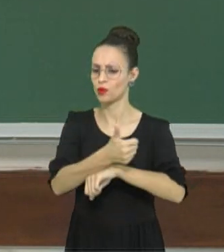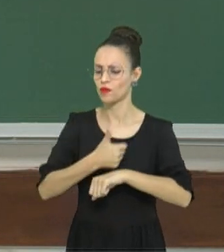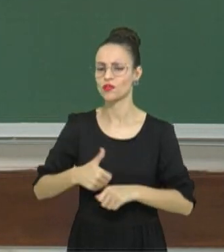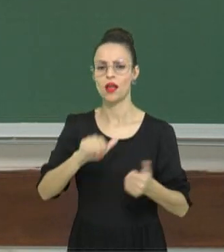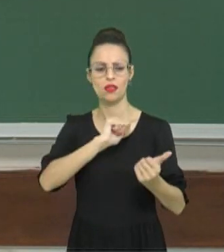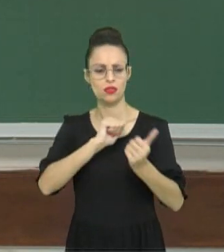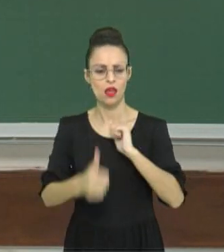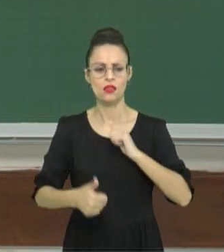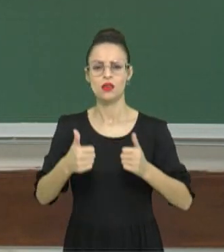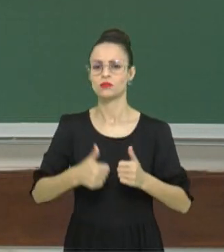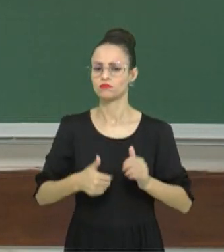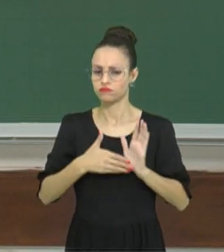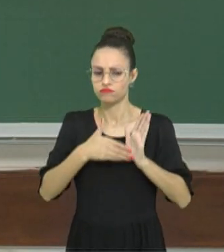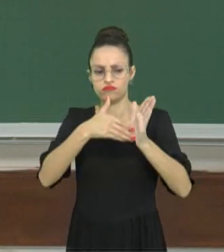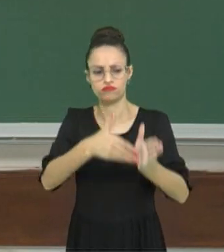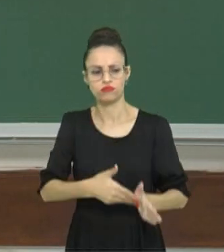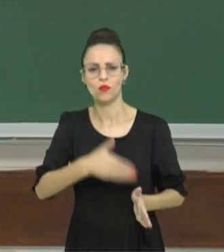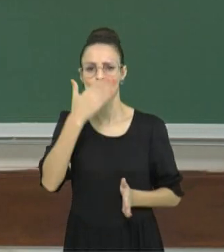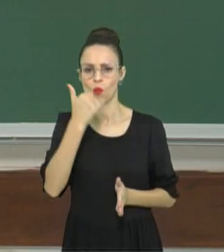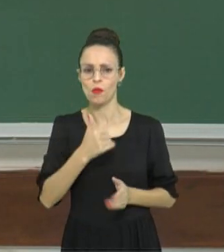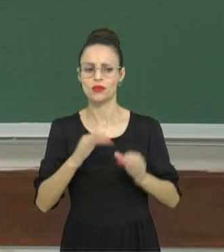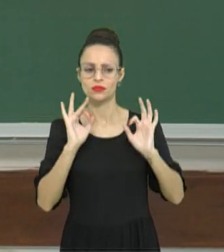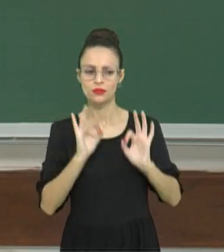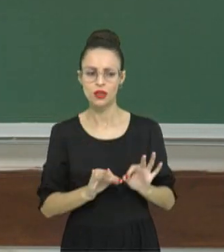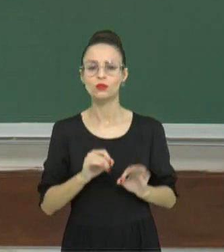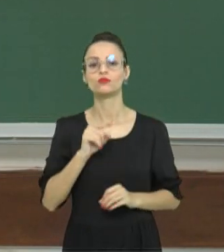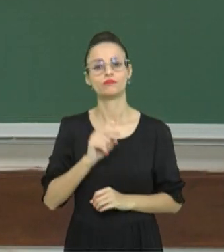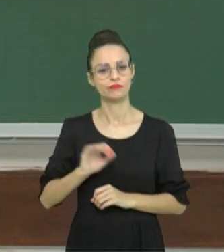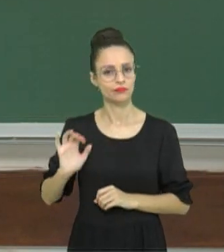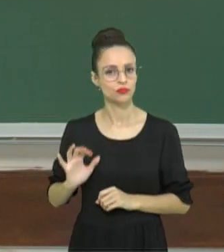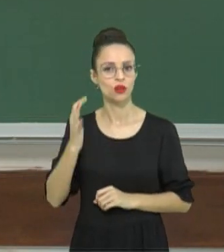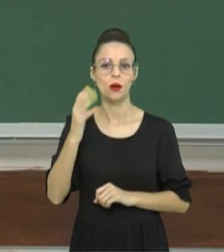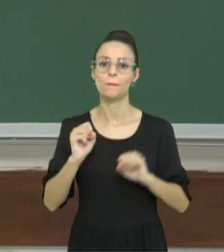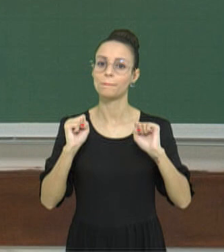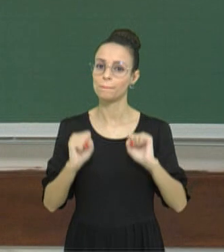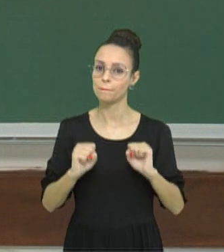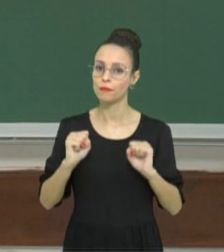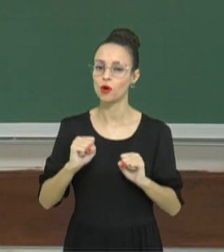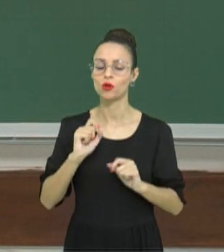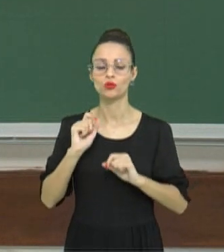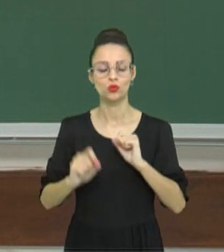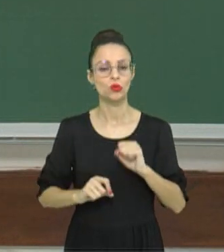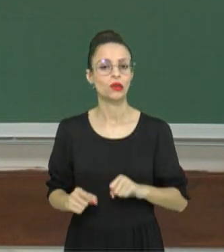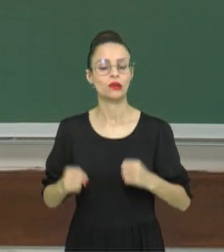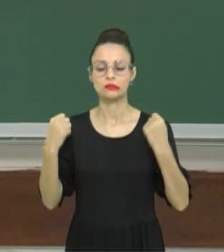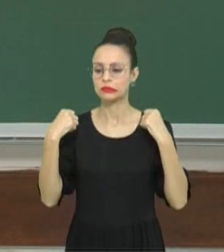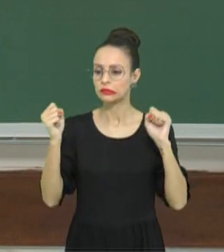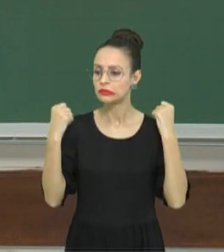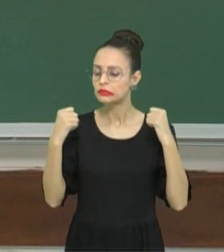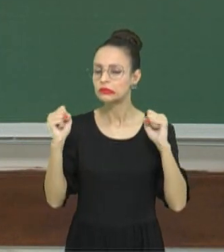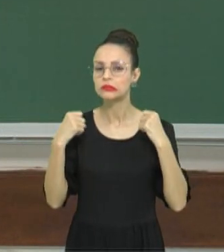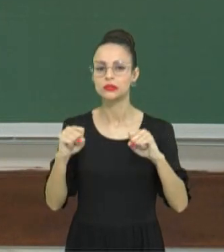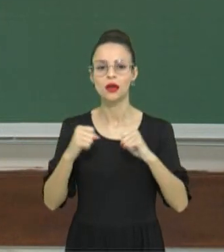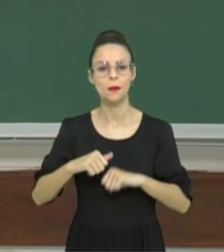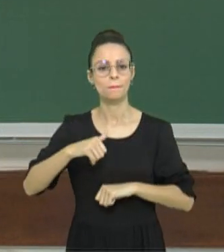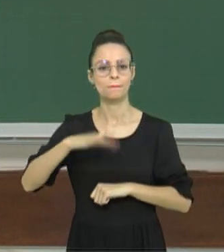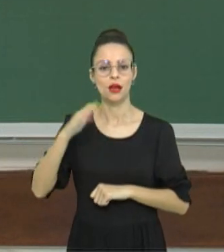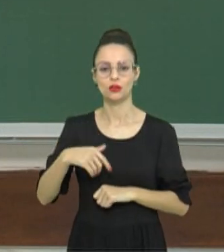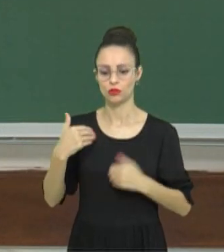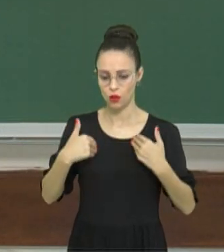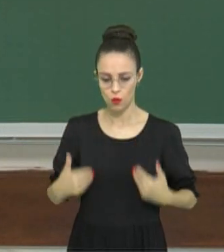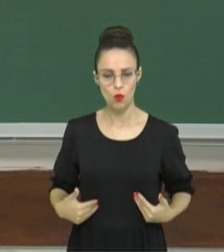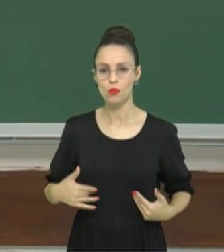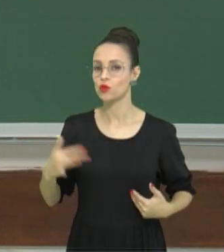uma alimentação seguida por um nutricionista, estão sujeitos a ter uma carga de treinamento muito mais do que o corpo é